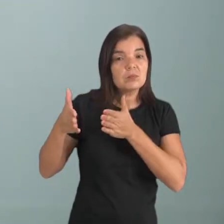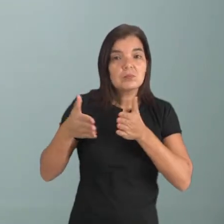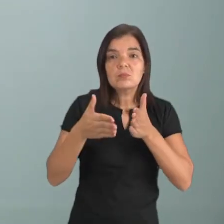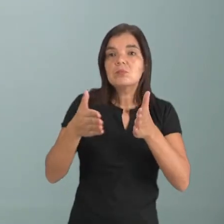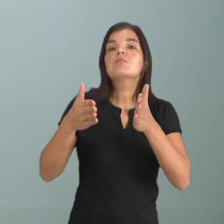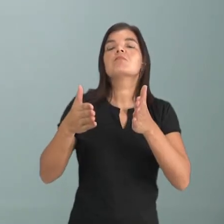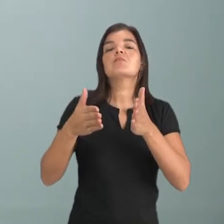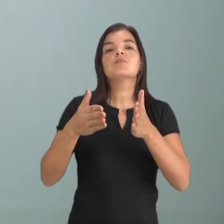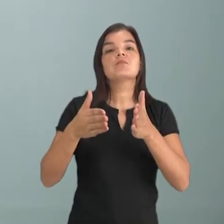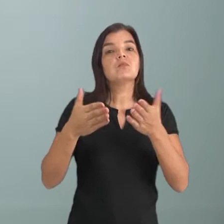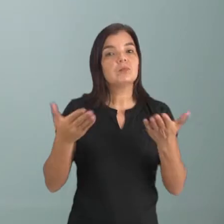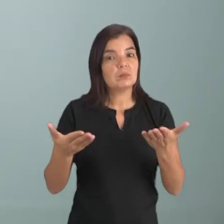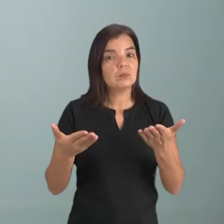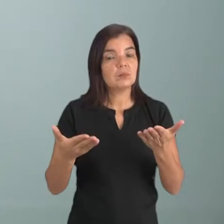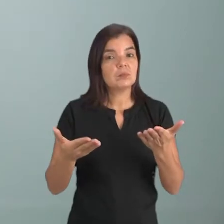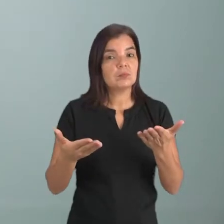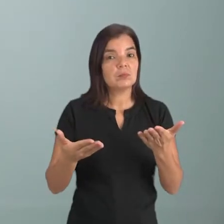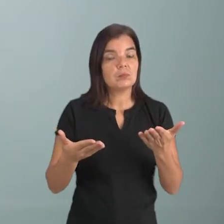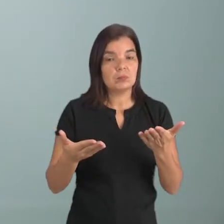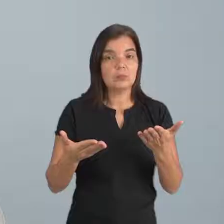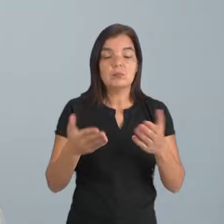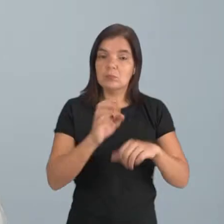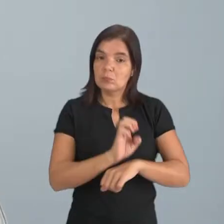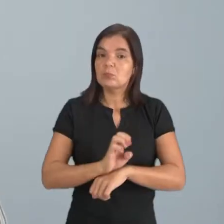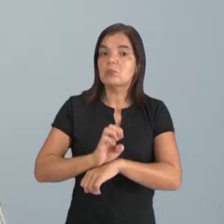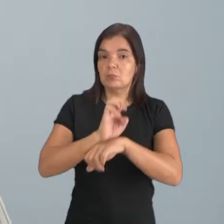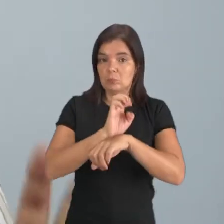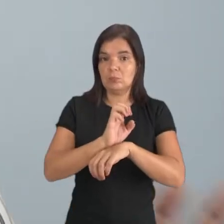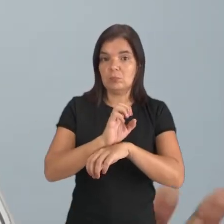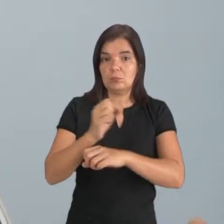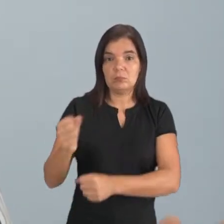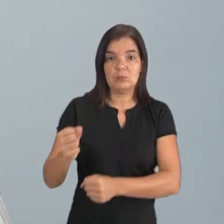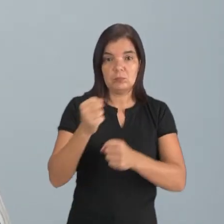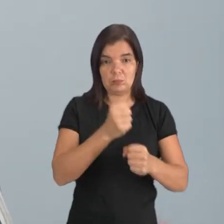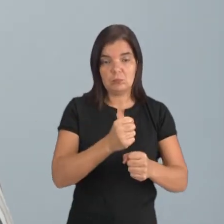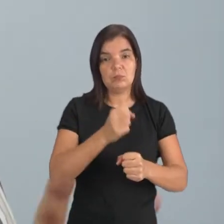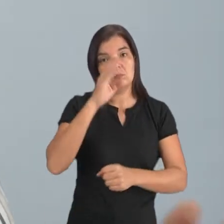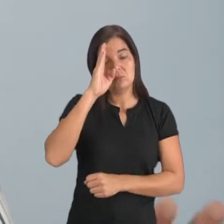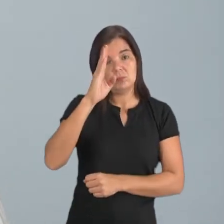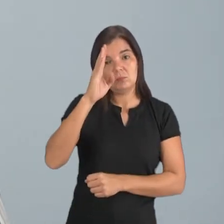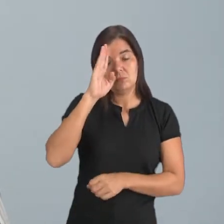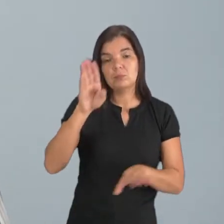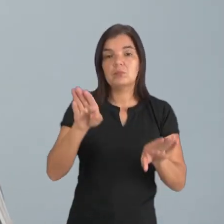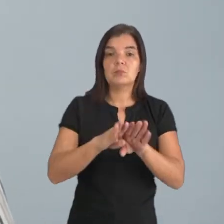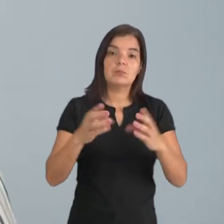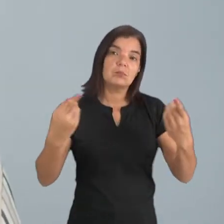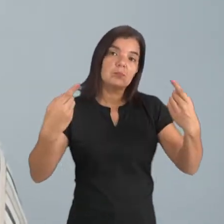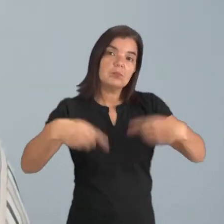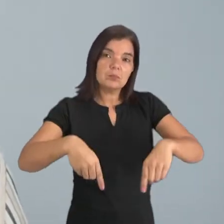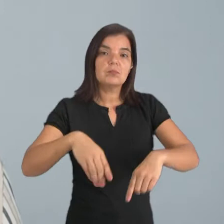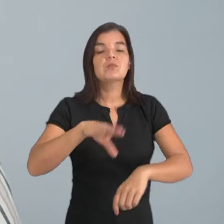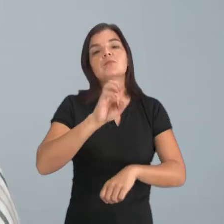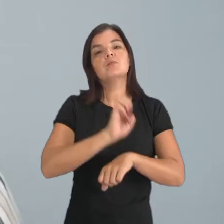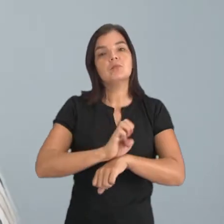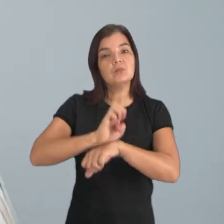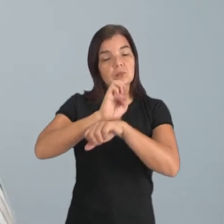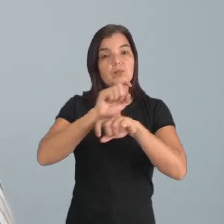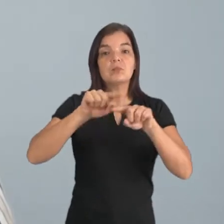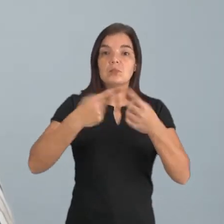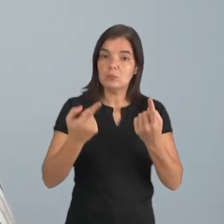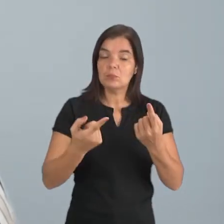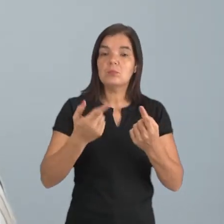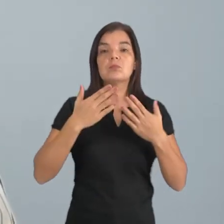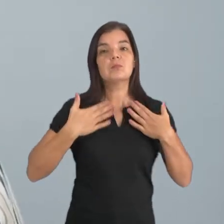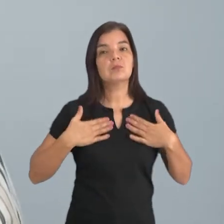segmento, desde que não seja paralelo ao Estado, desde que não seja um poder paramilitar que venha se colocar contra o Estado. Mas se for de